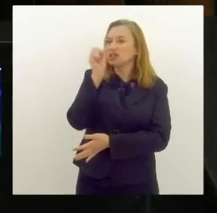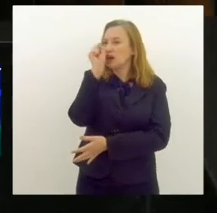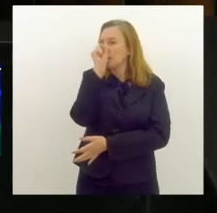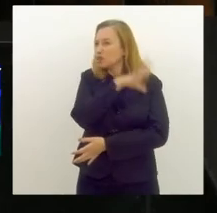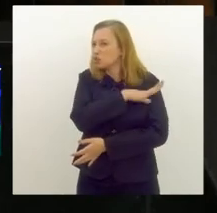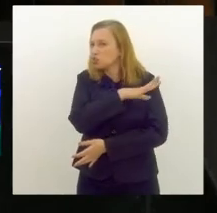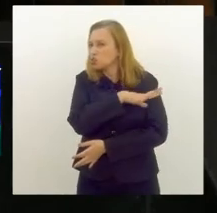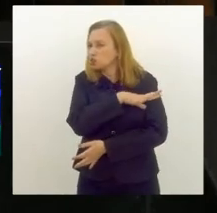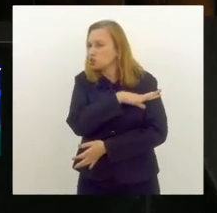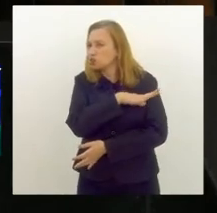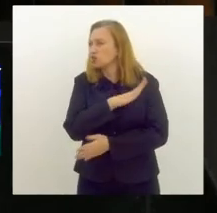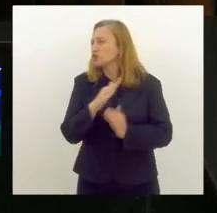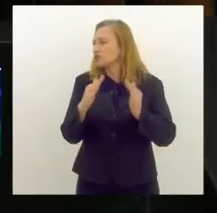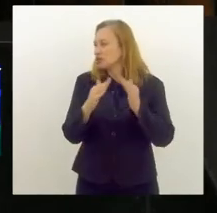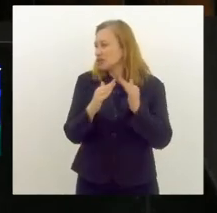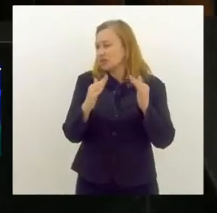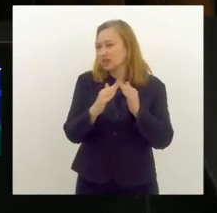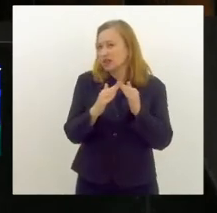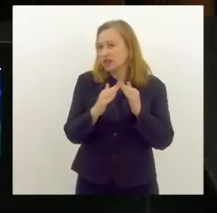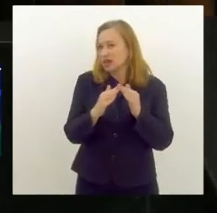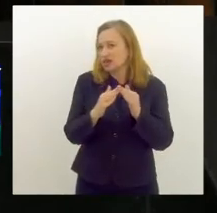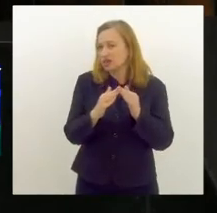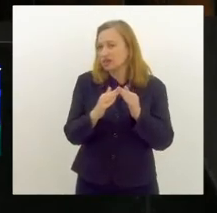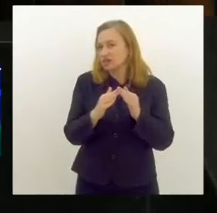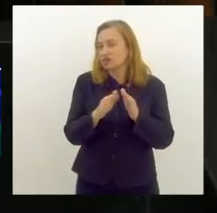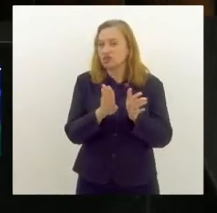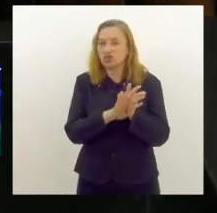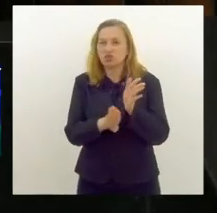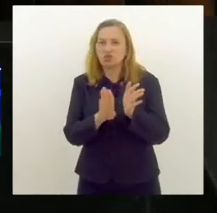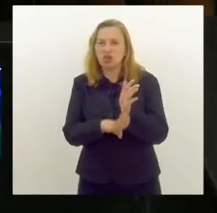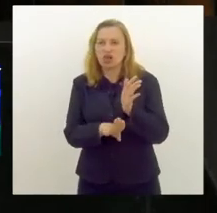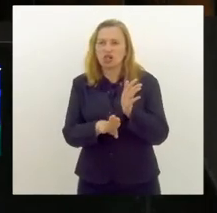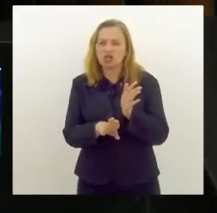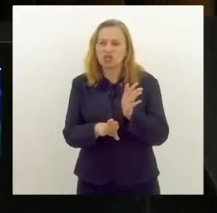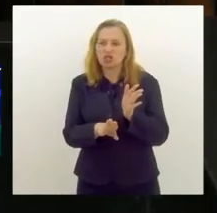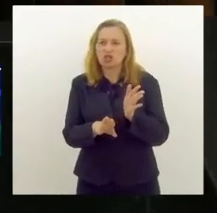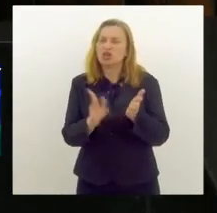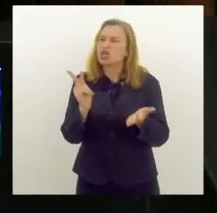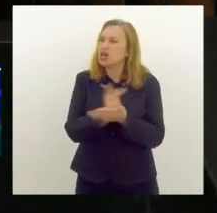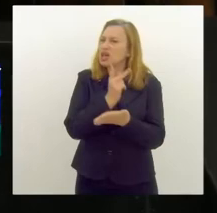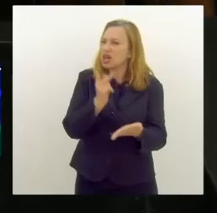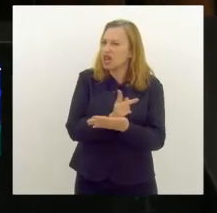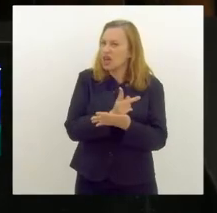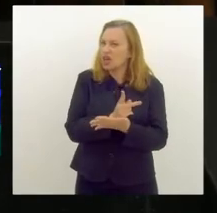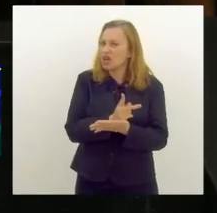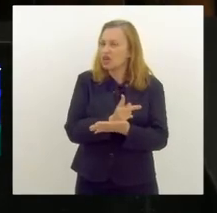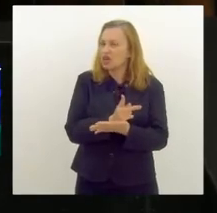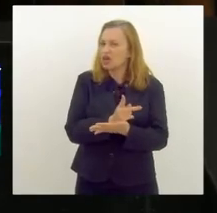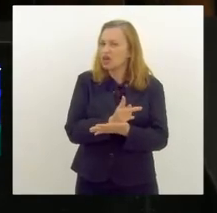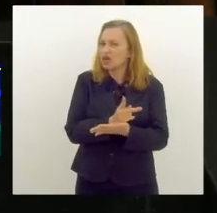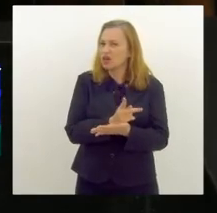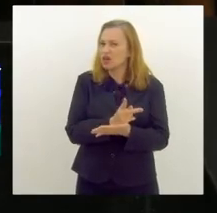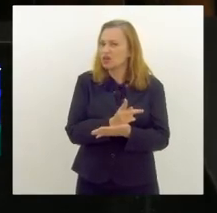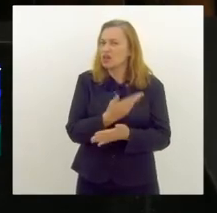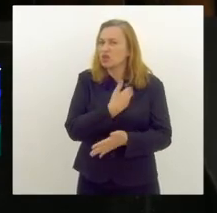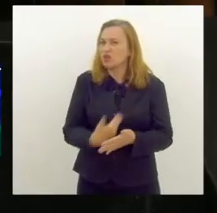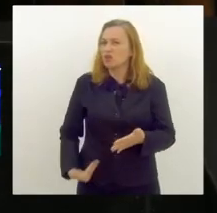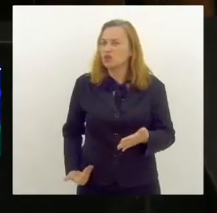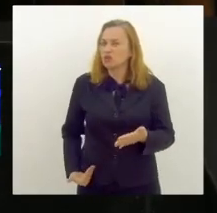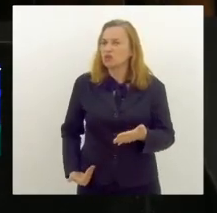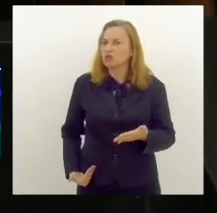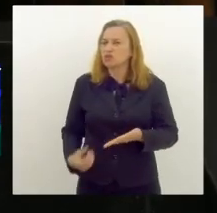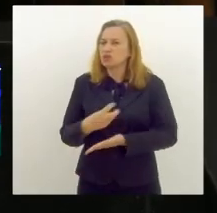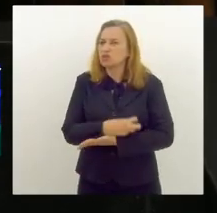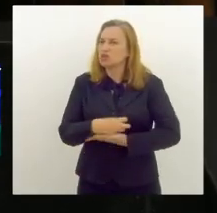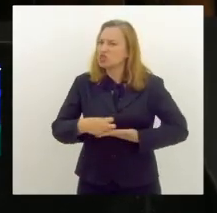absurdo nesta casa de uma conta com tanta irregularidade ao ponto de um governador ter sido